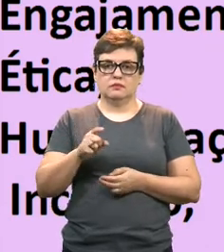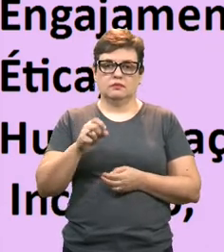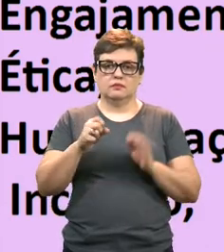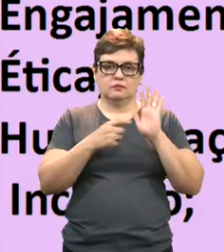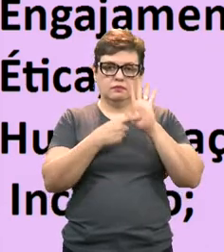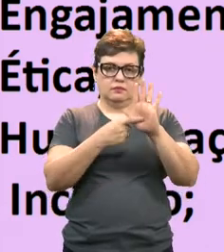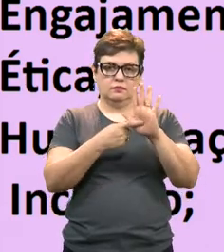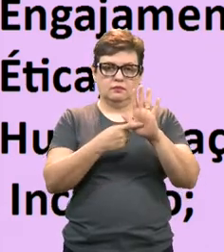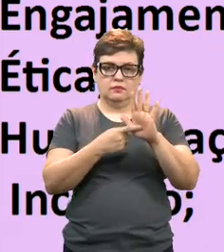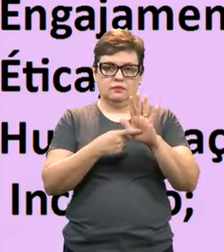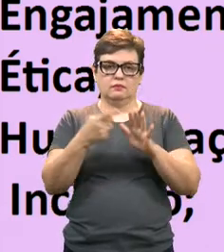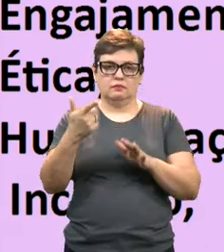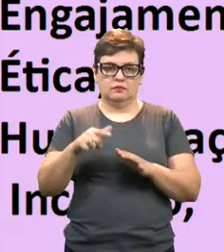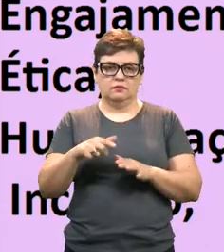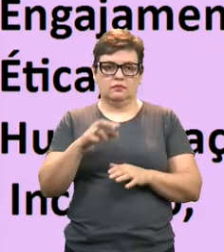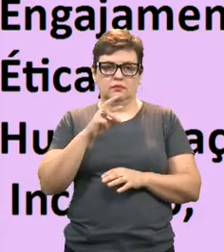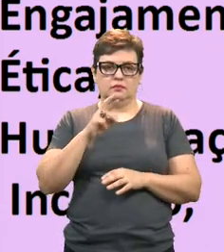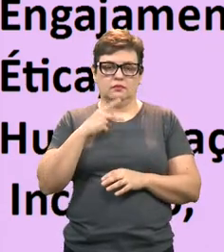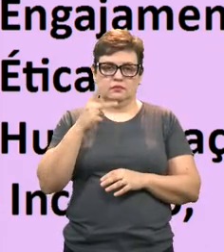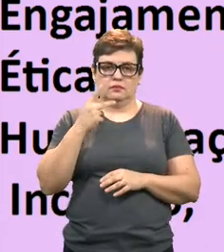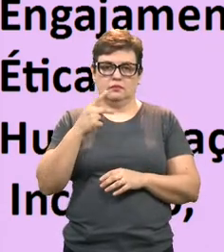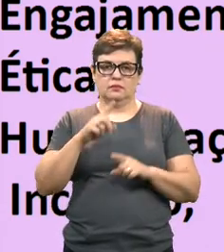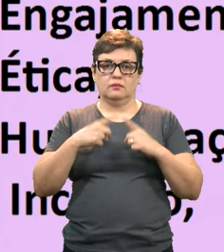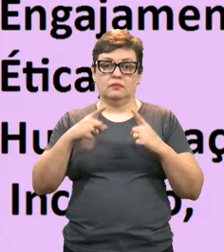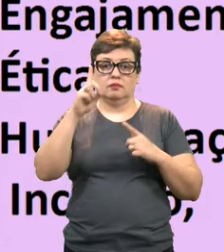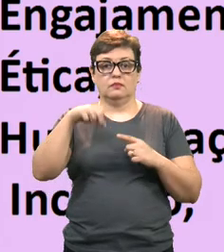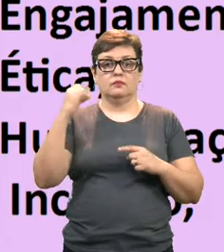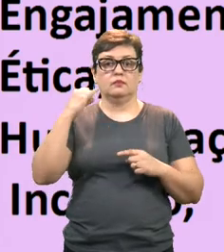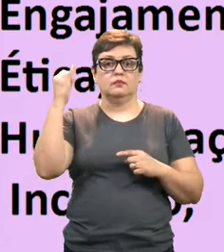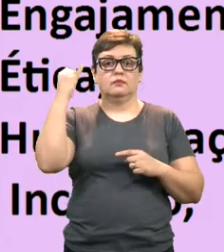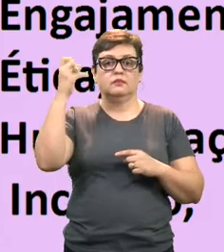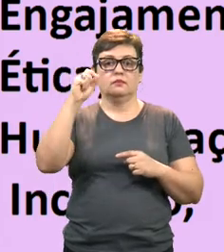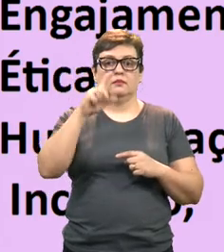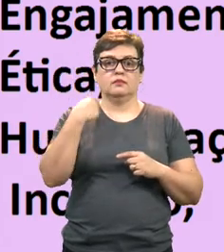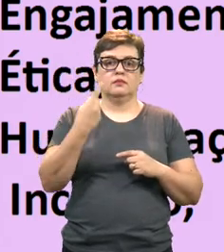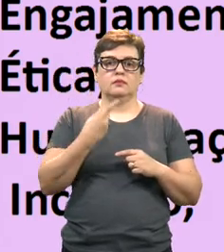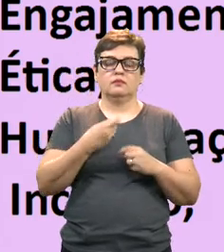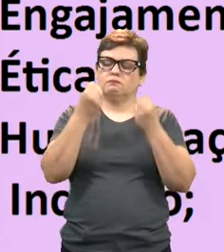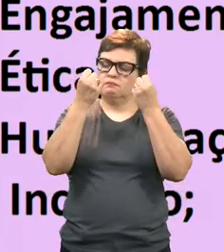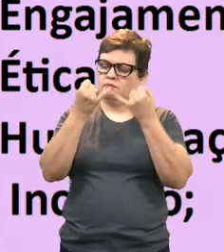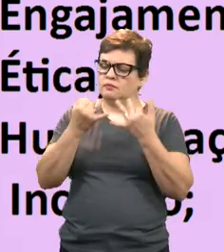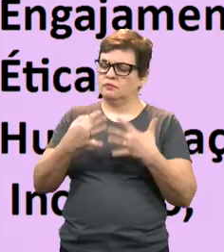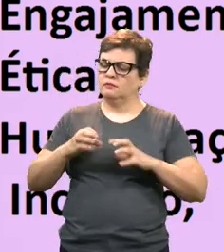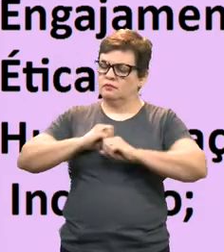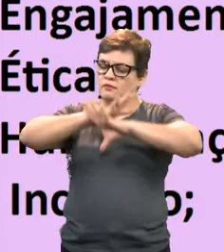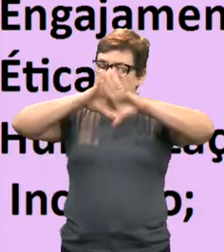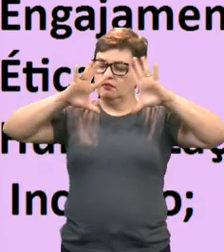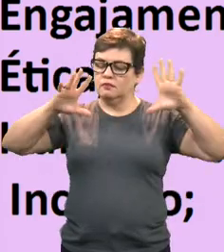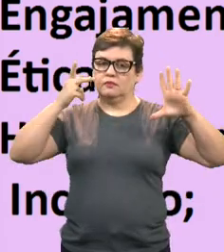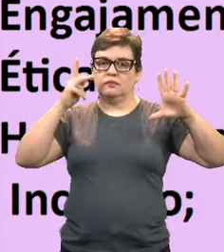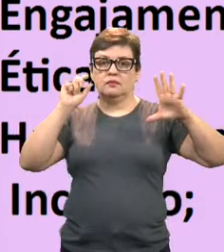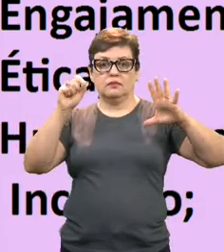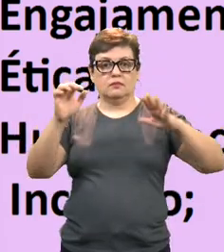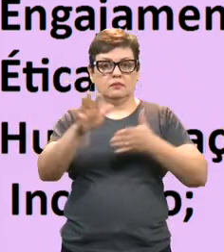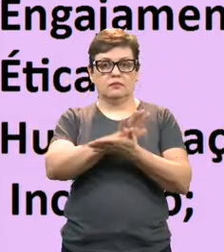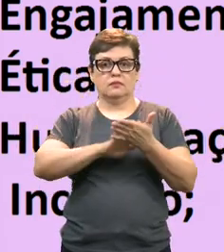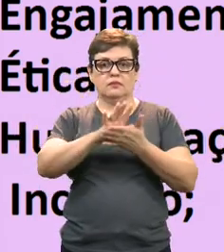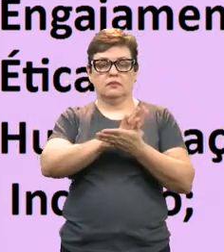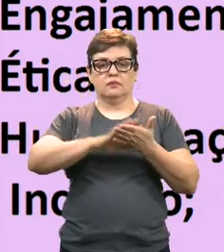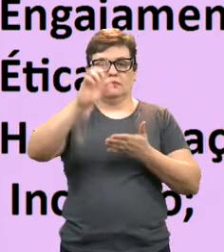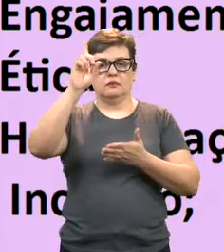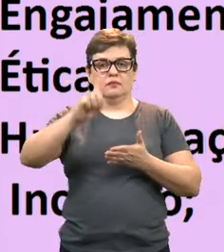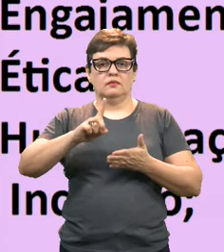se repete, mas são os valores que a gente quer deixar com muita clareza para que nada seja